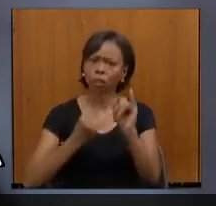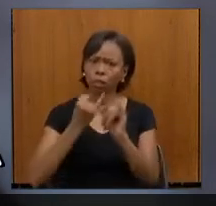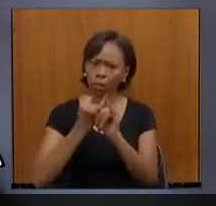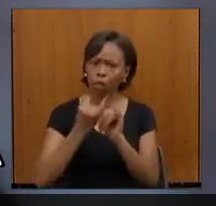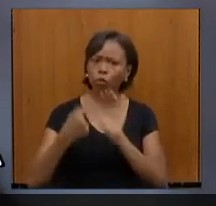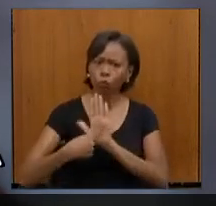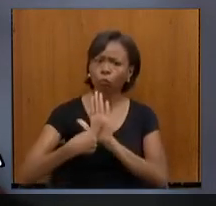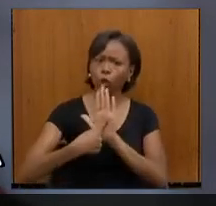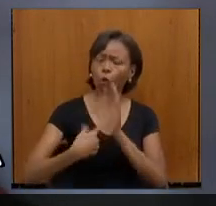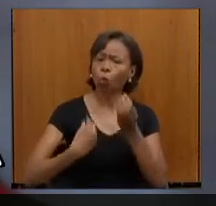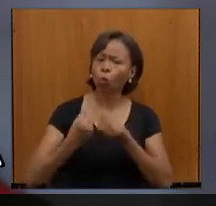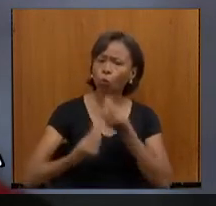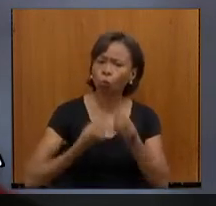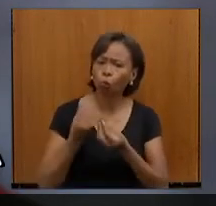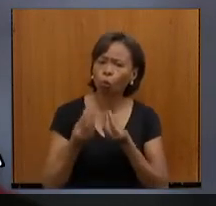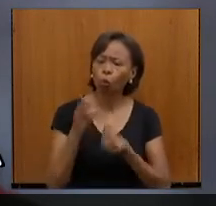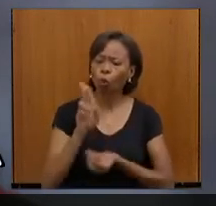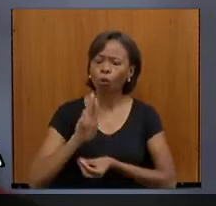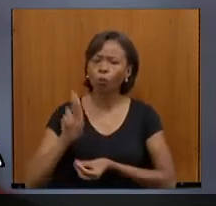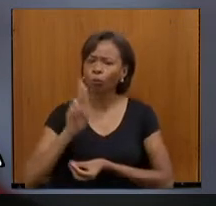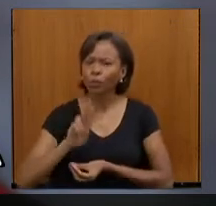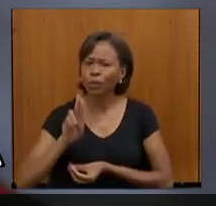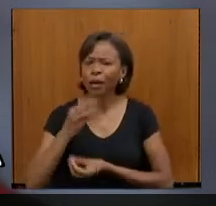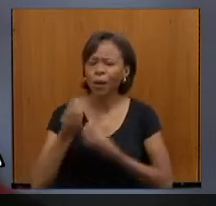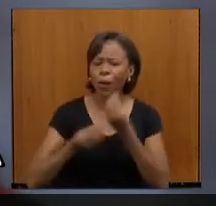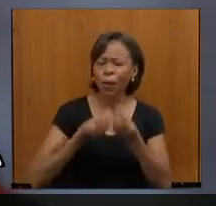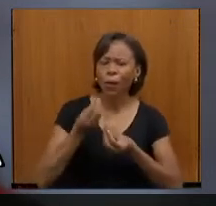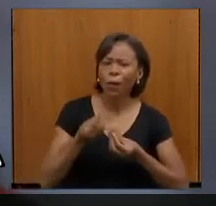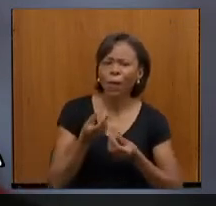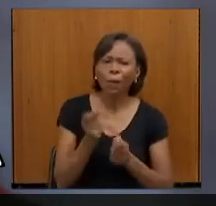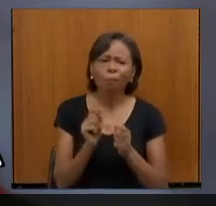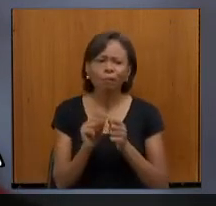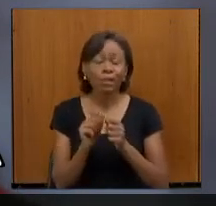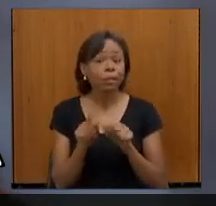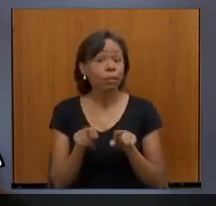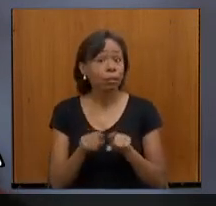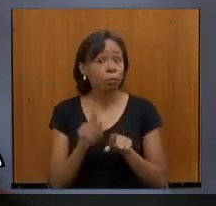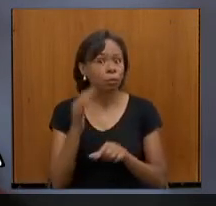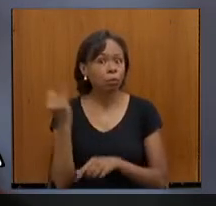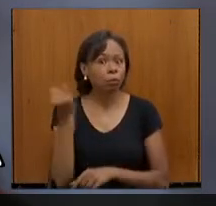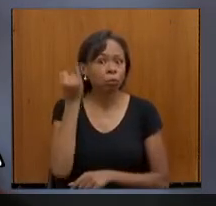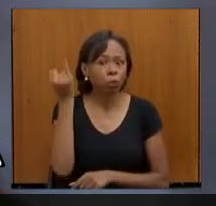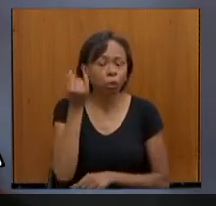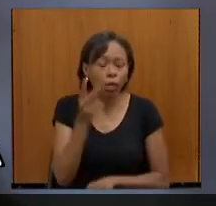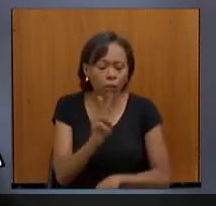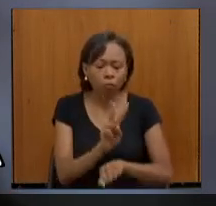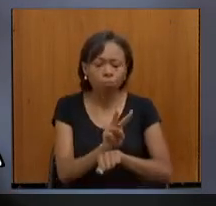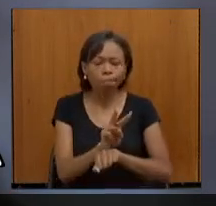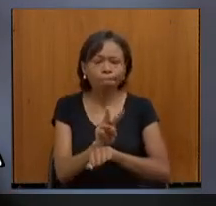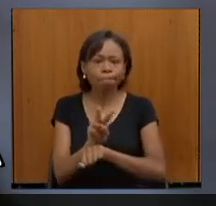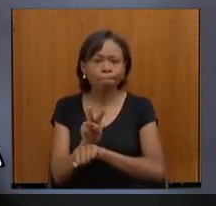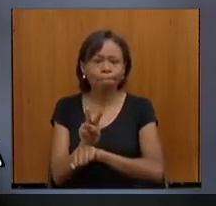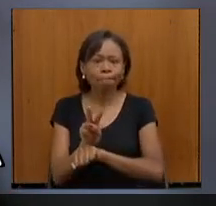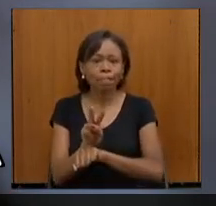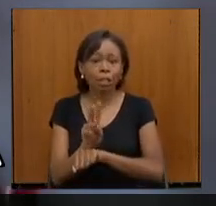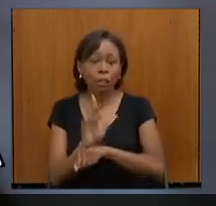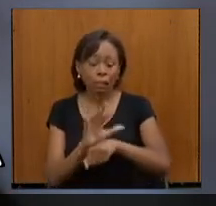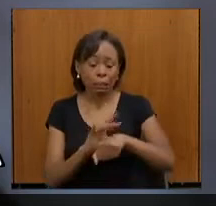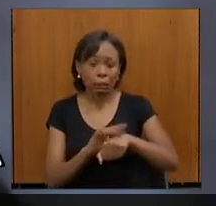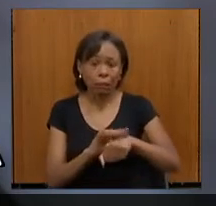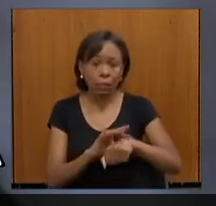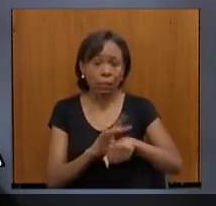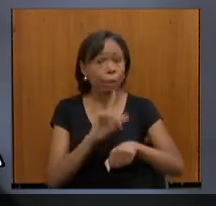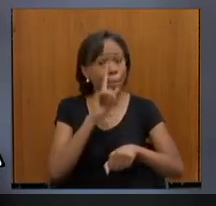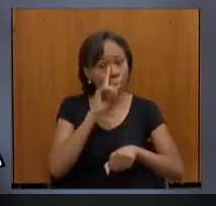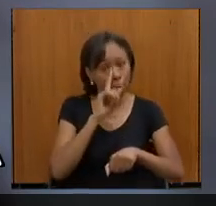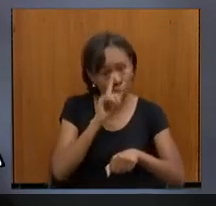implementar. E, mais importante, fazer a vigilância da mortalidade e da morbidade. Foi graças